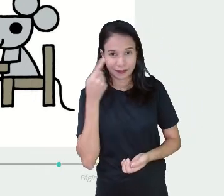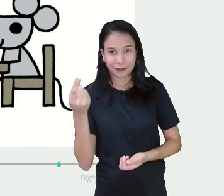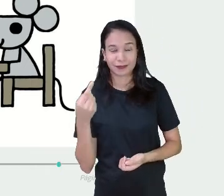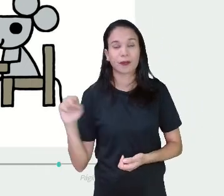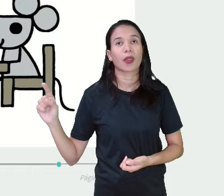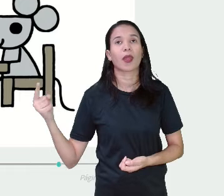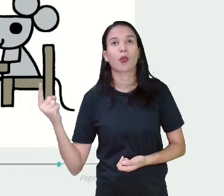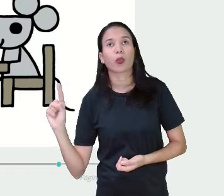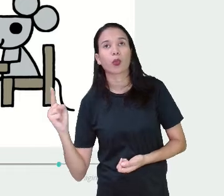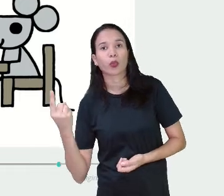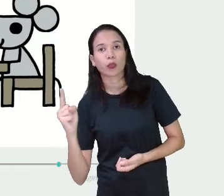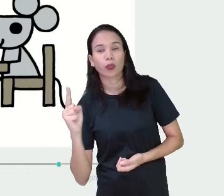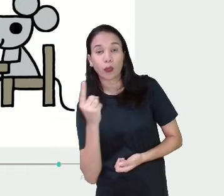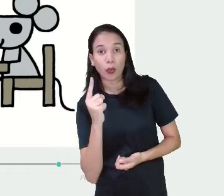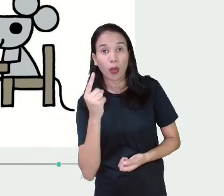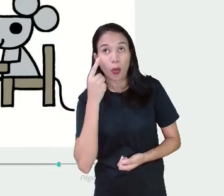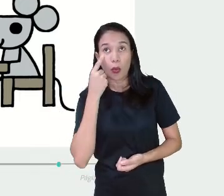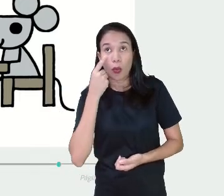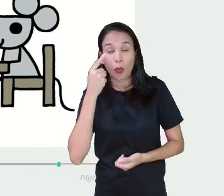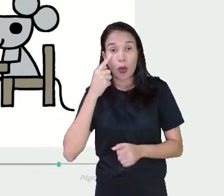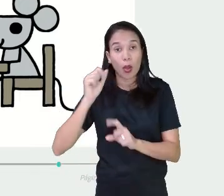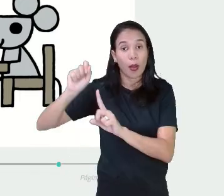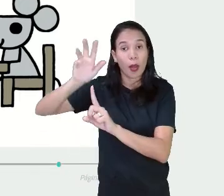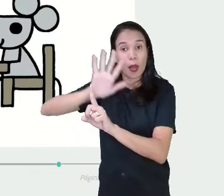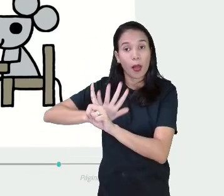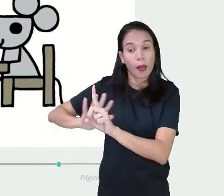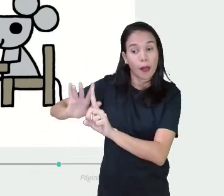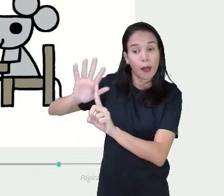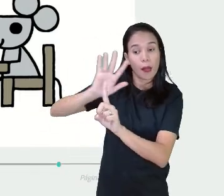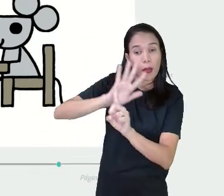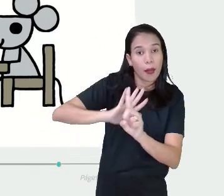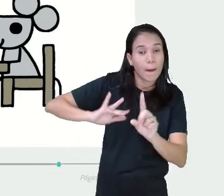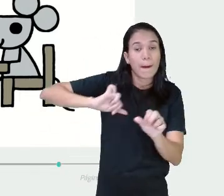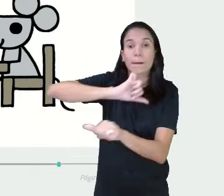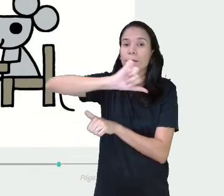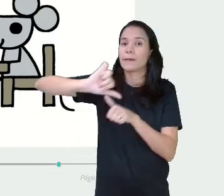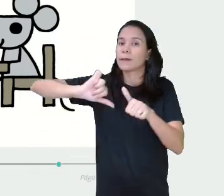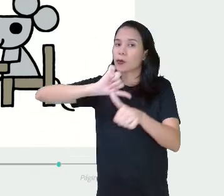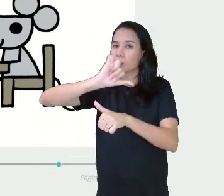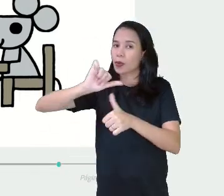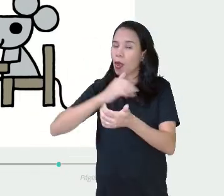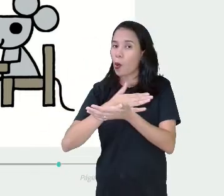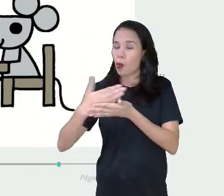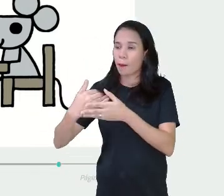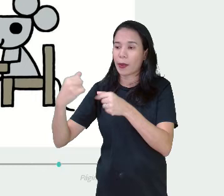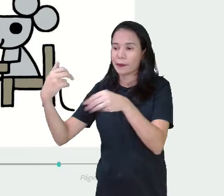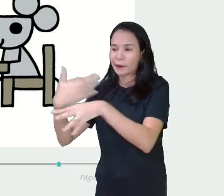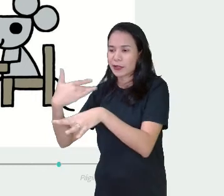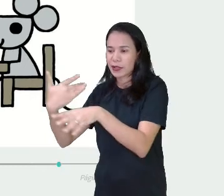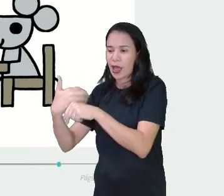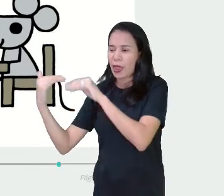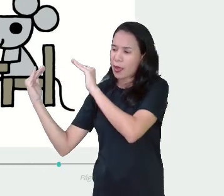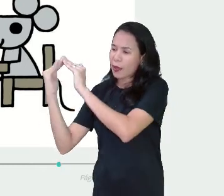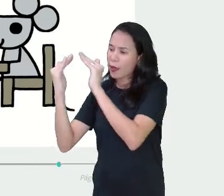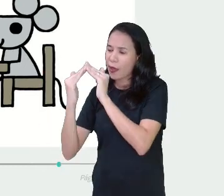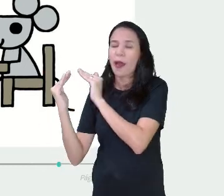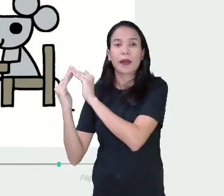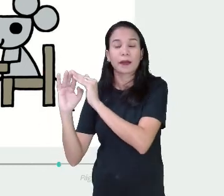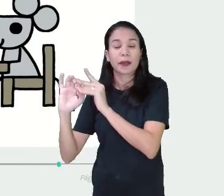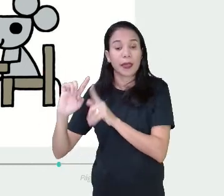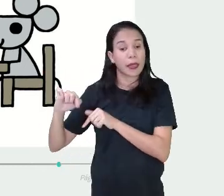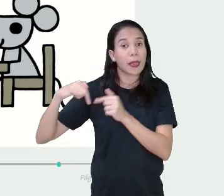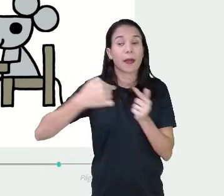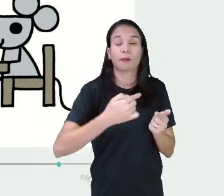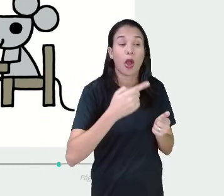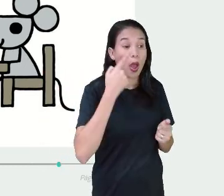do ratinho, as paisagens vão mudando, né? Ele começa aí numa paisagem cheia de casa, de prédio, e depois